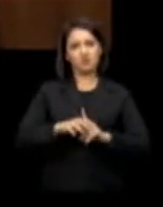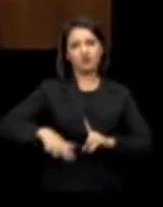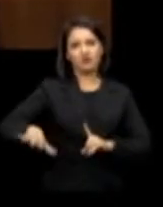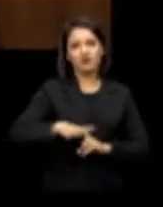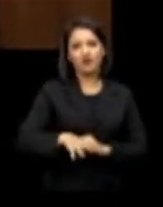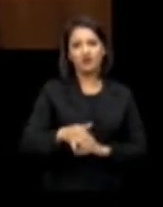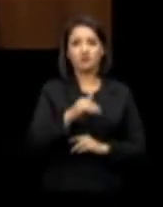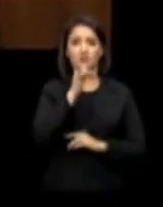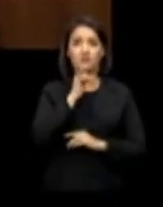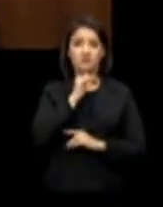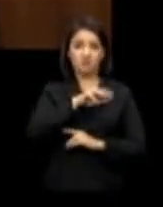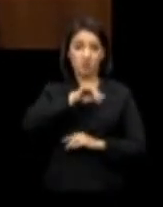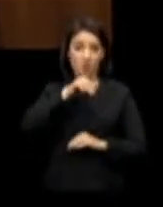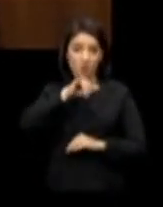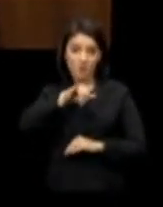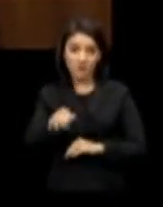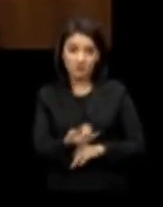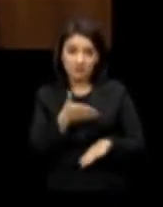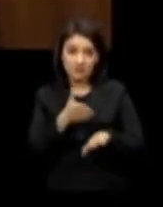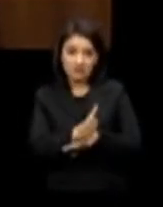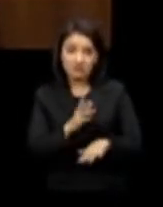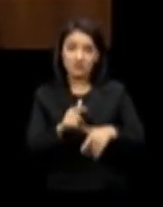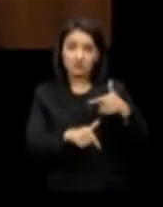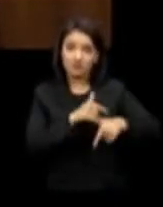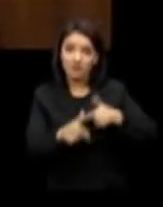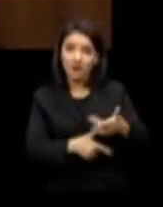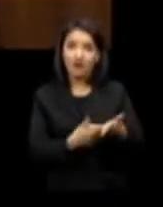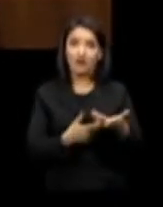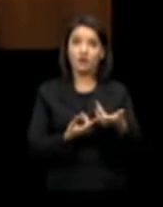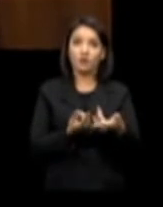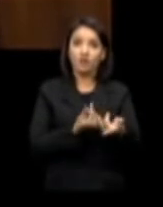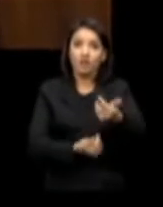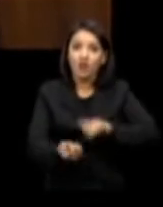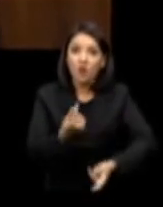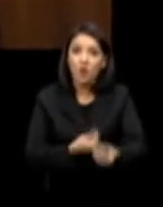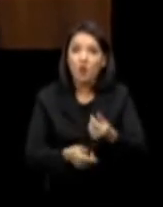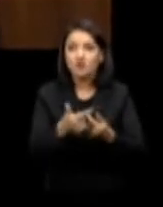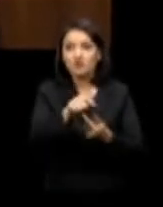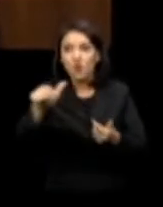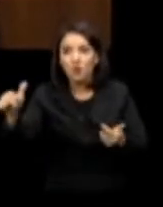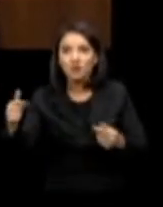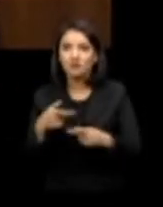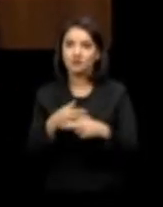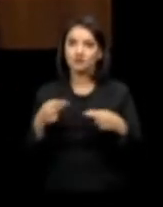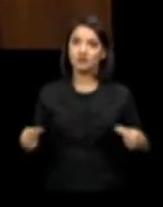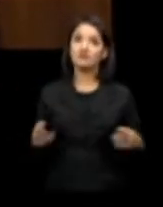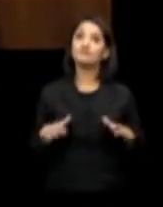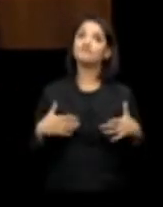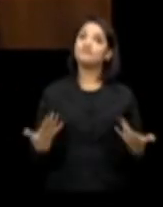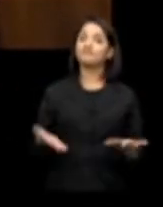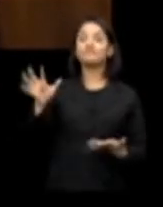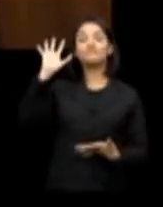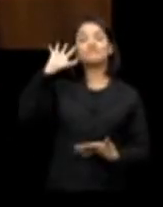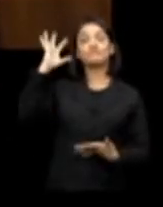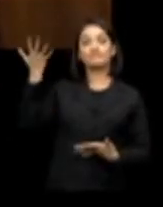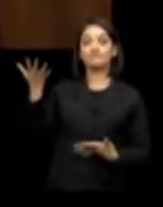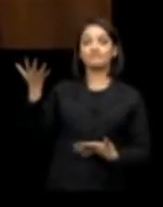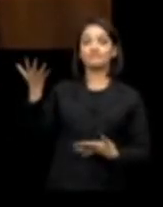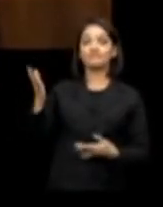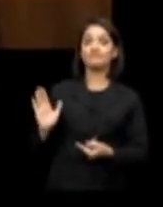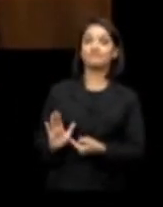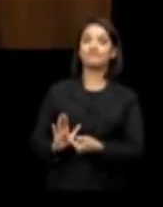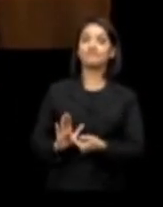alocação de oportunidades de acesso a empregos, negócios e outros bens sociais. Essas decisões são claramente passíveis